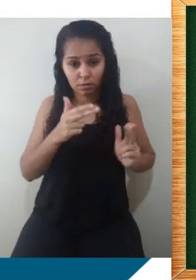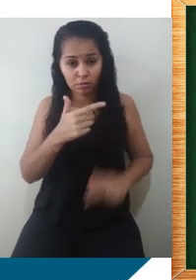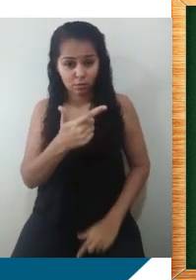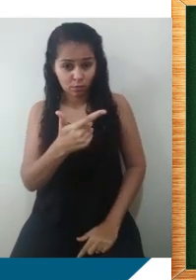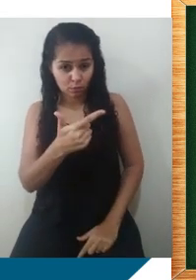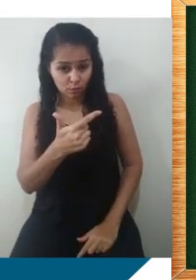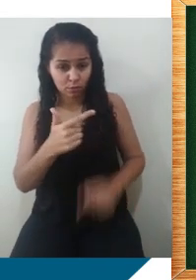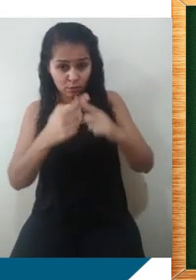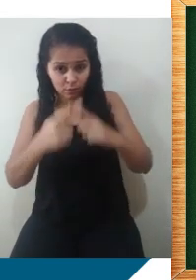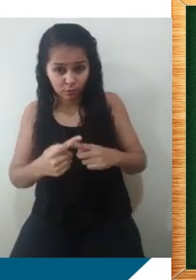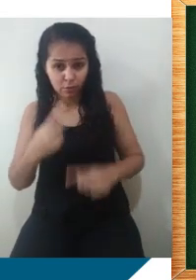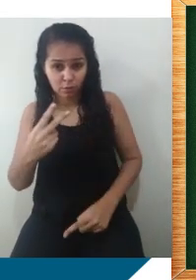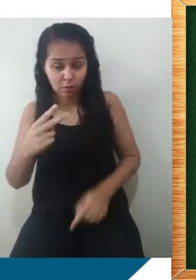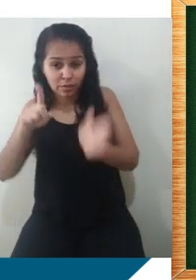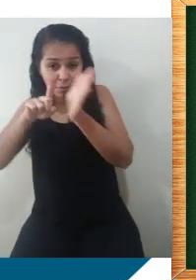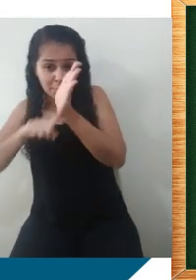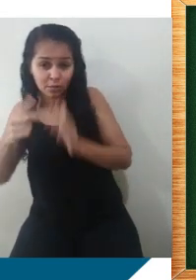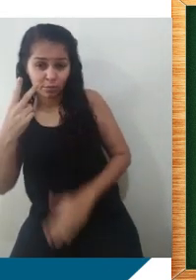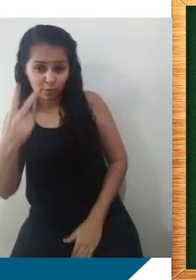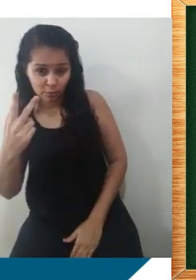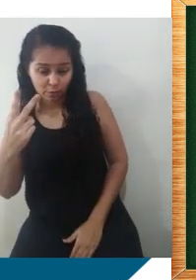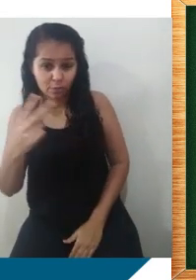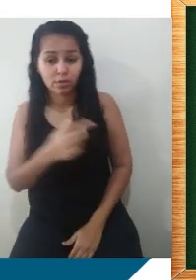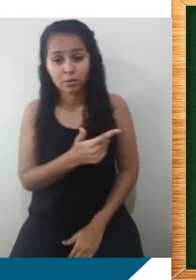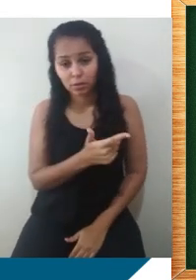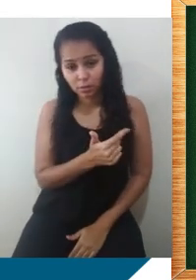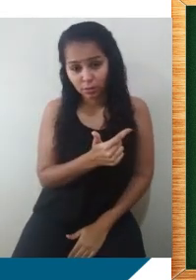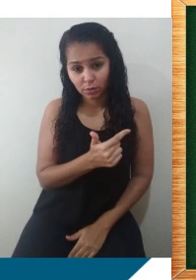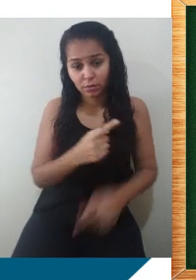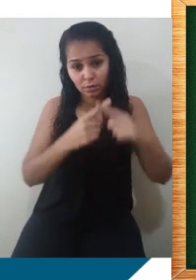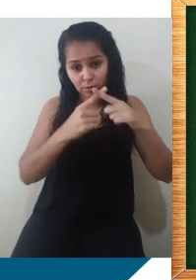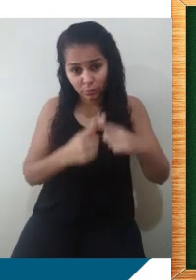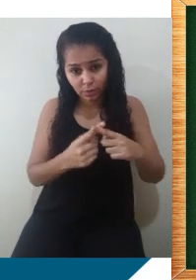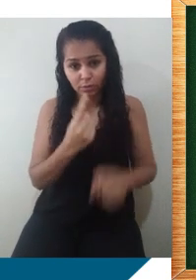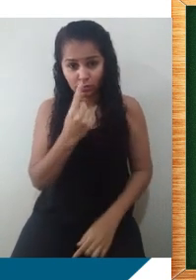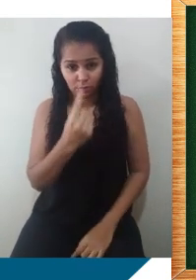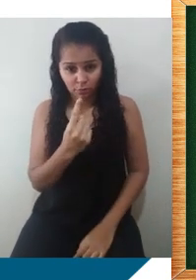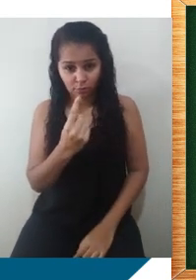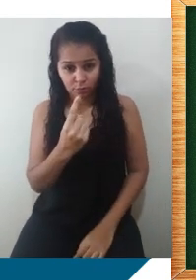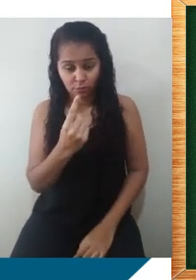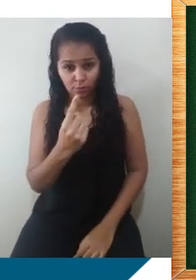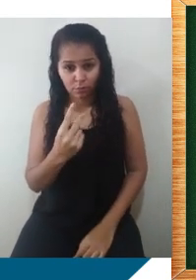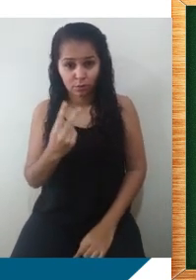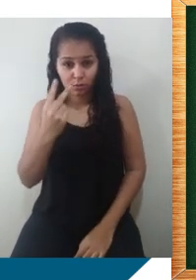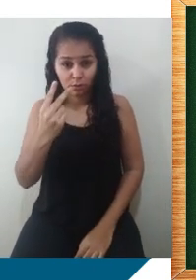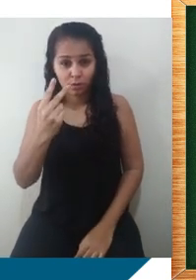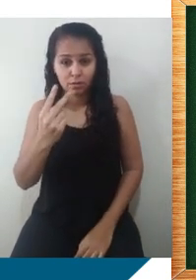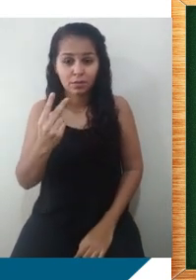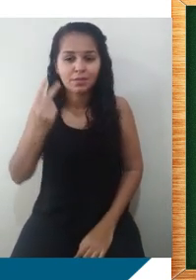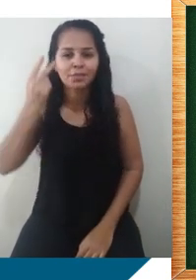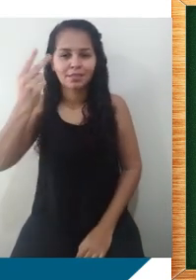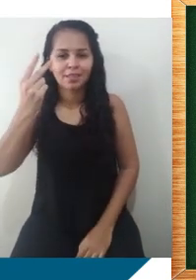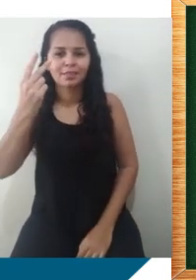vezes 1 sobre 2 ao quadrado, que é 4. Logo, A2 é igual a 12 sobre 4, que é